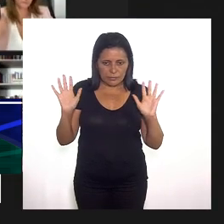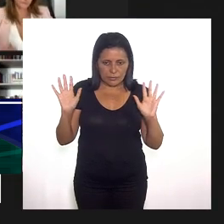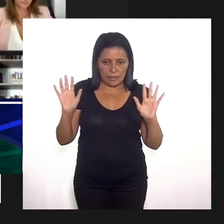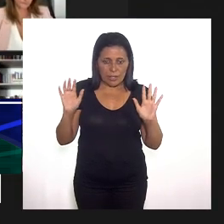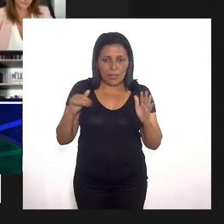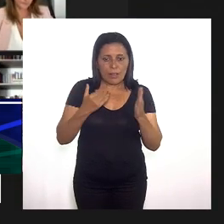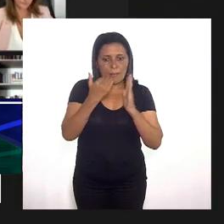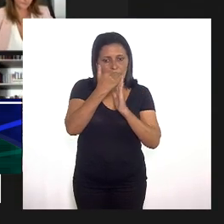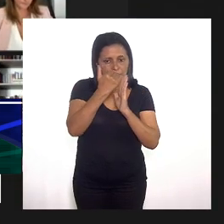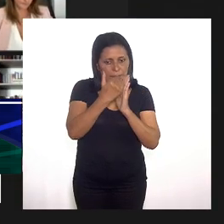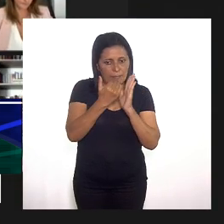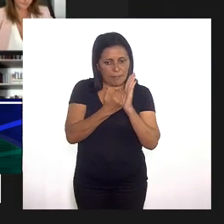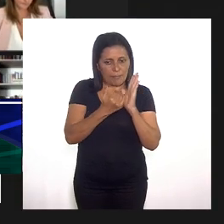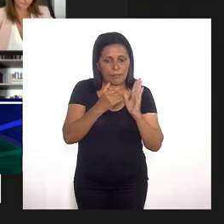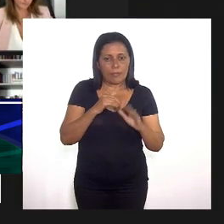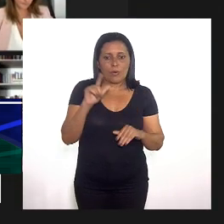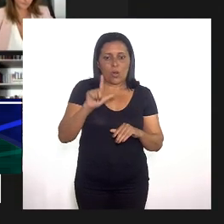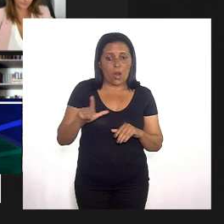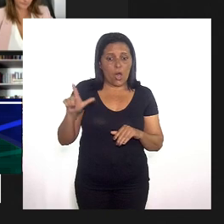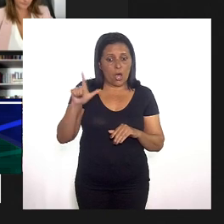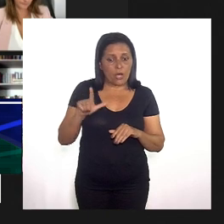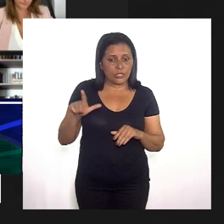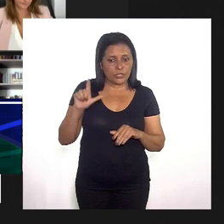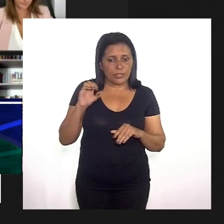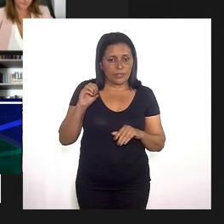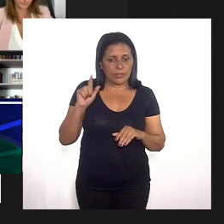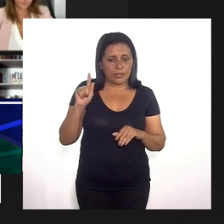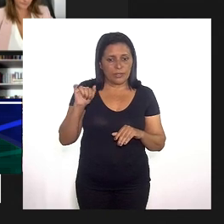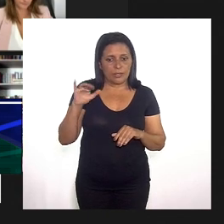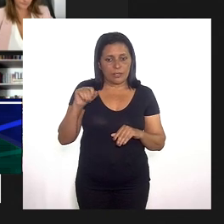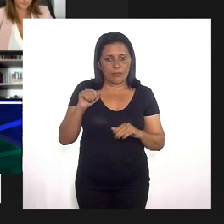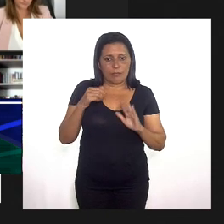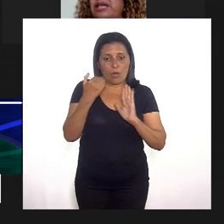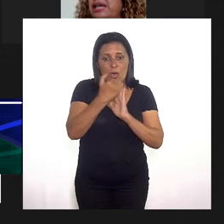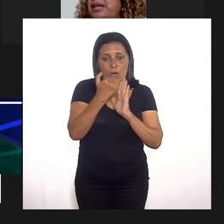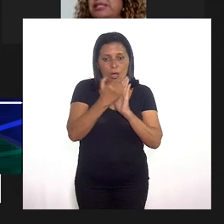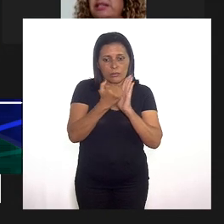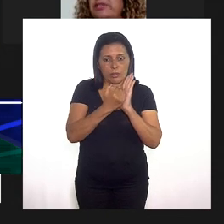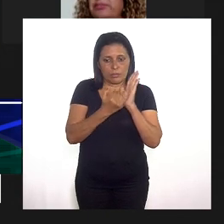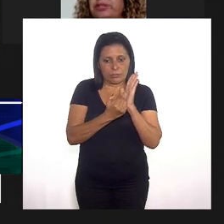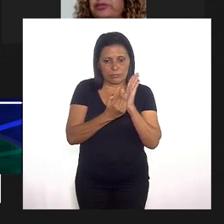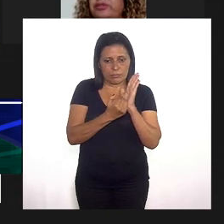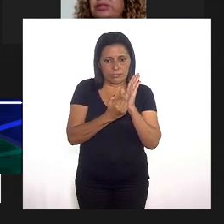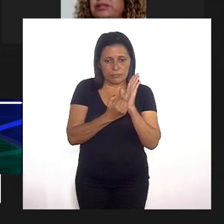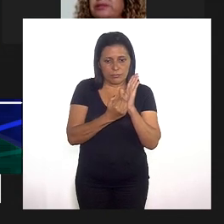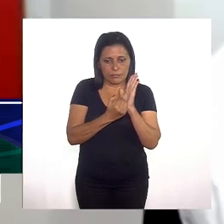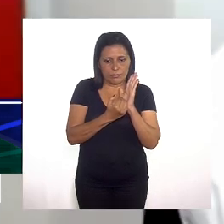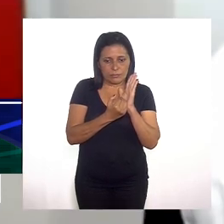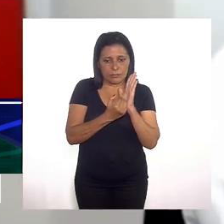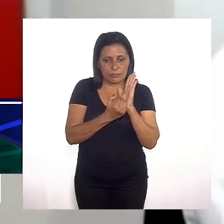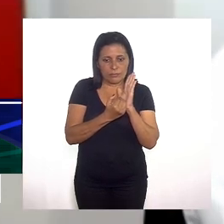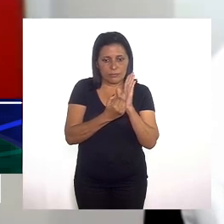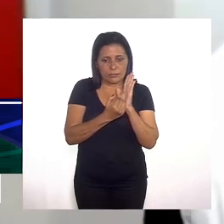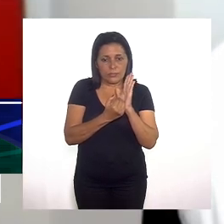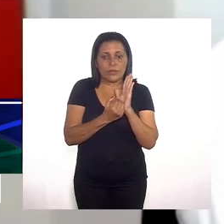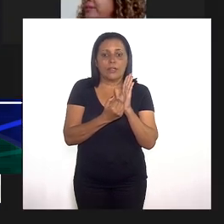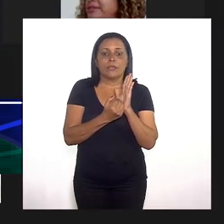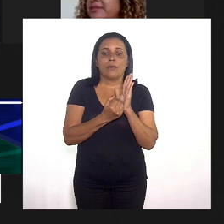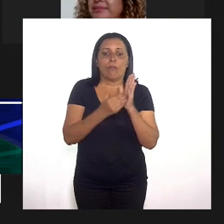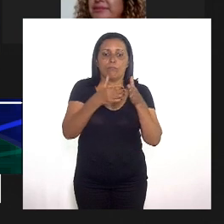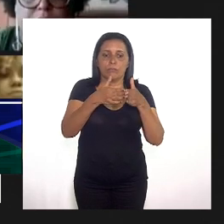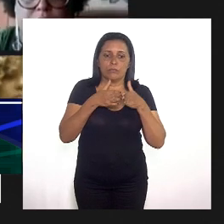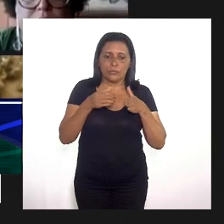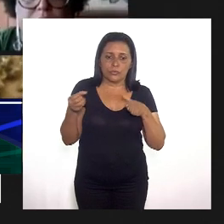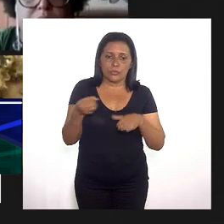pela ordem. Luiz Paulo também? É pela ordem, Ok. Então, abstenção do novo e